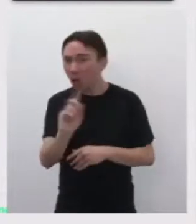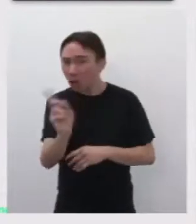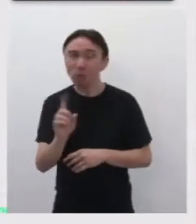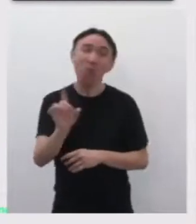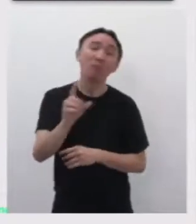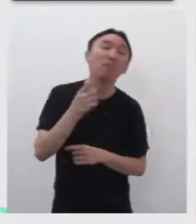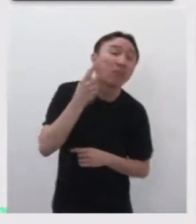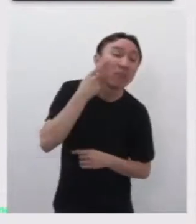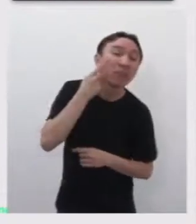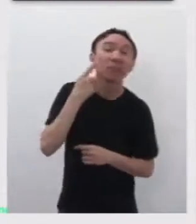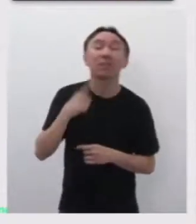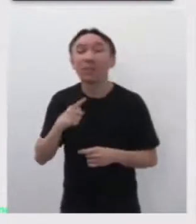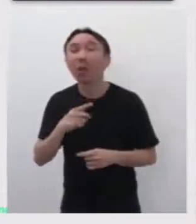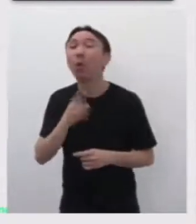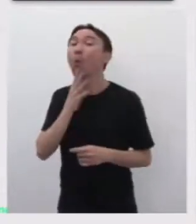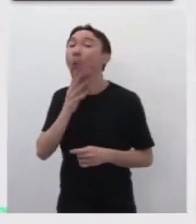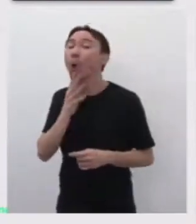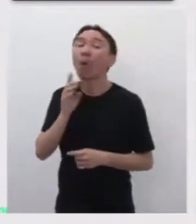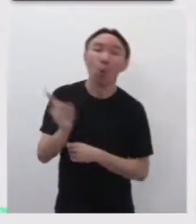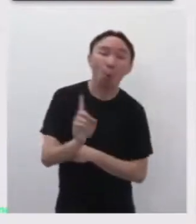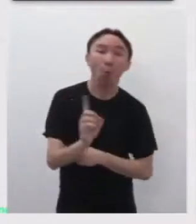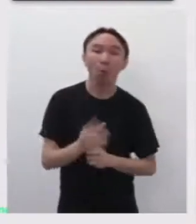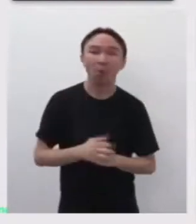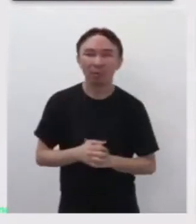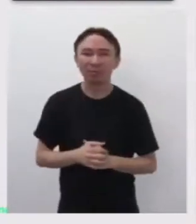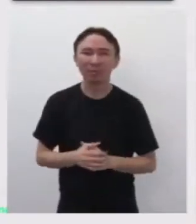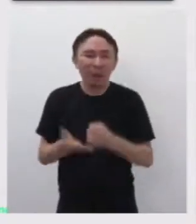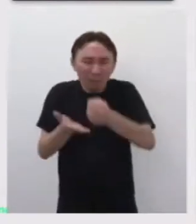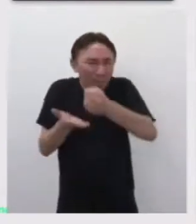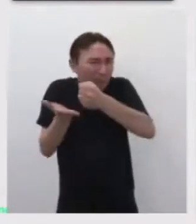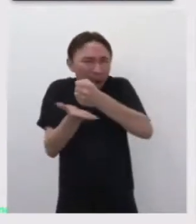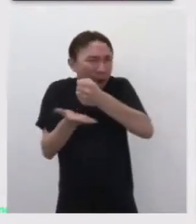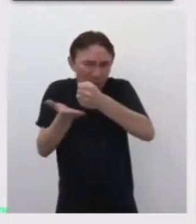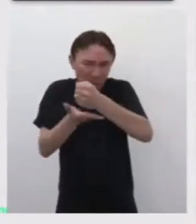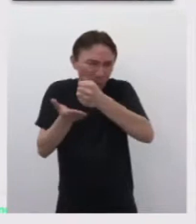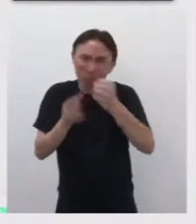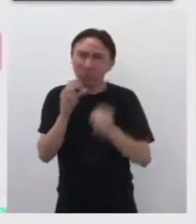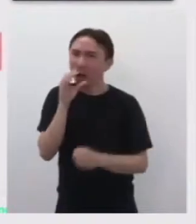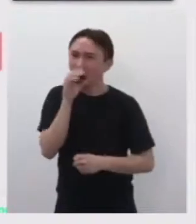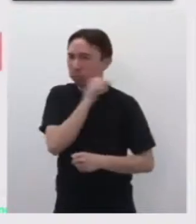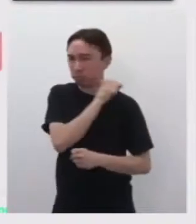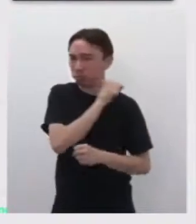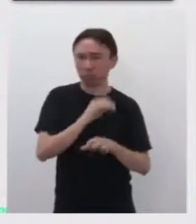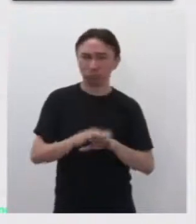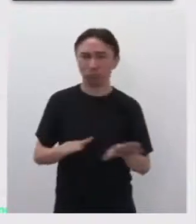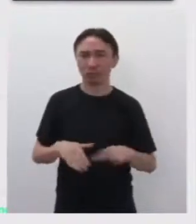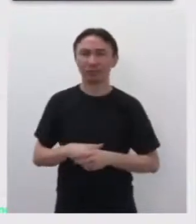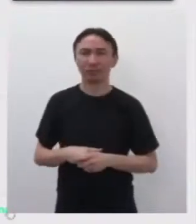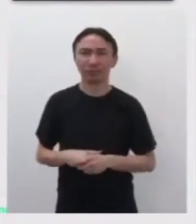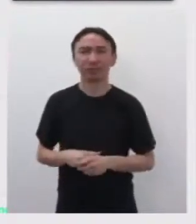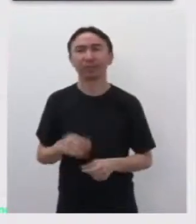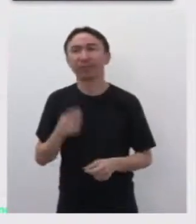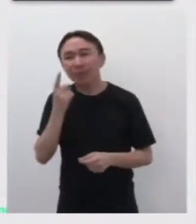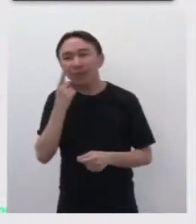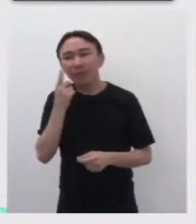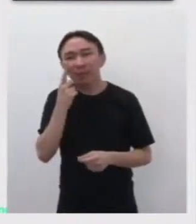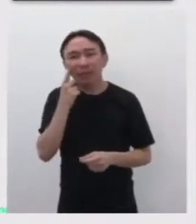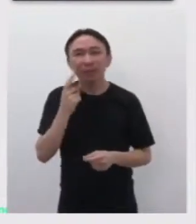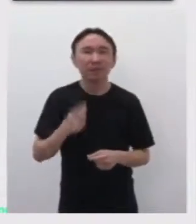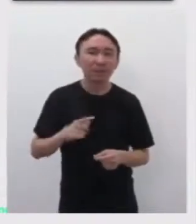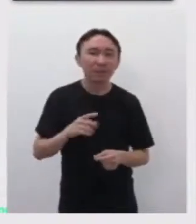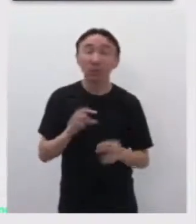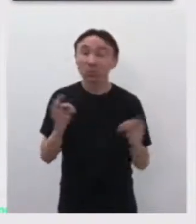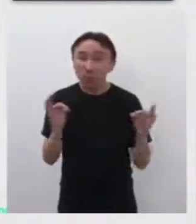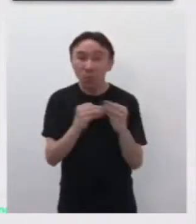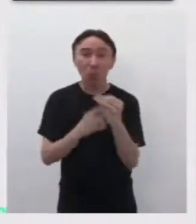tá? Então, ele é sempre muito básico e bem rapidinho, tá? Vou passar aqui. Né? Todos